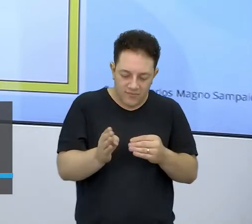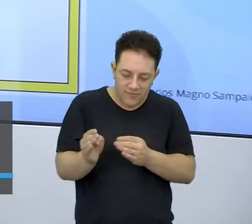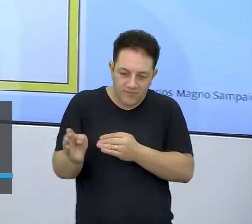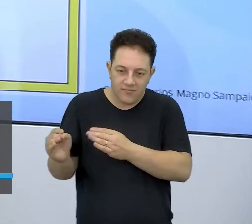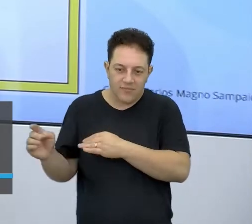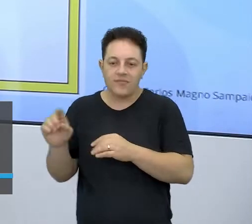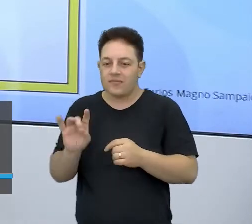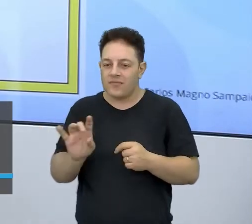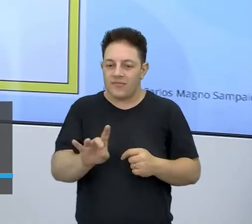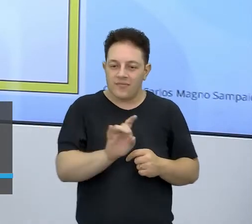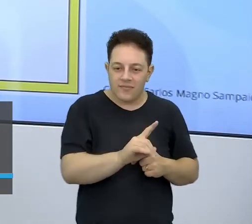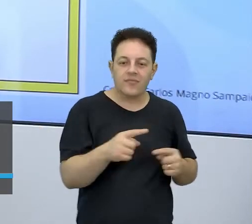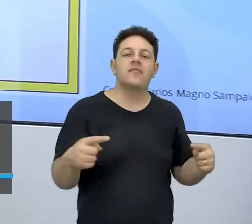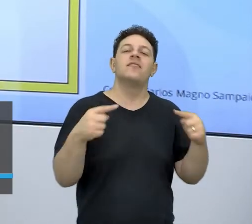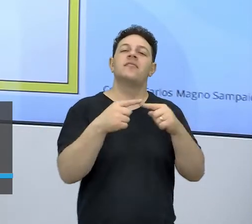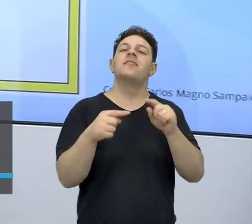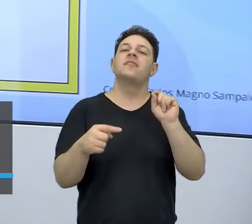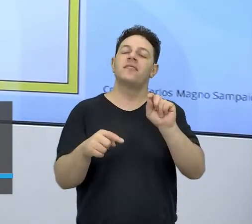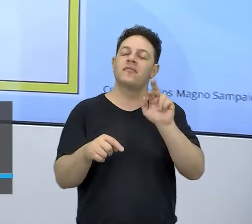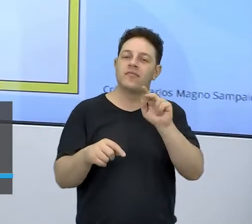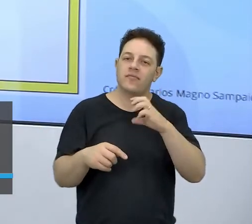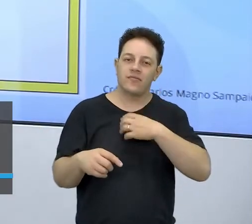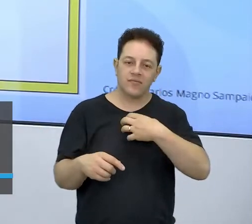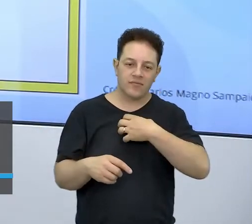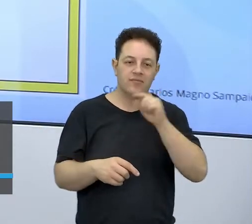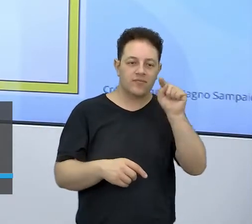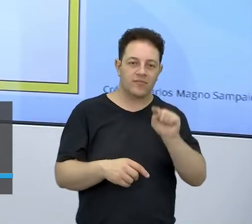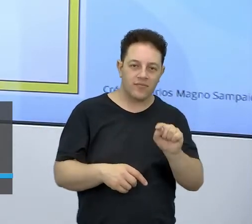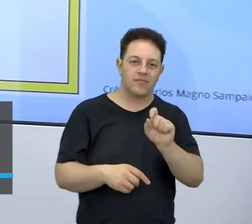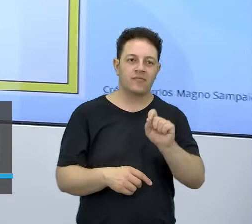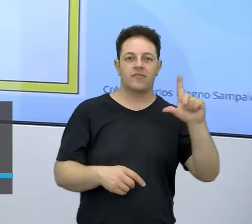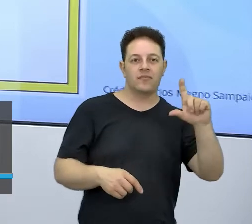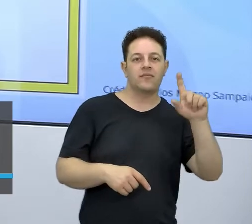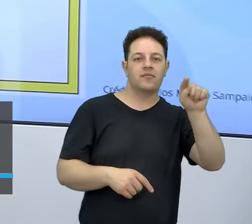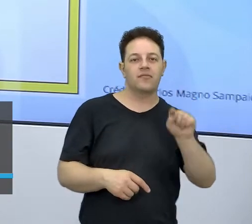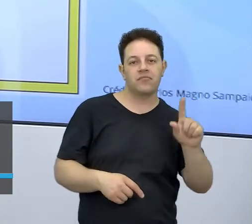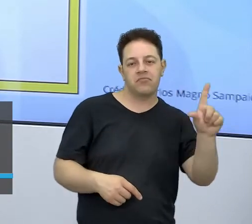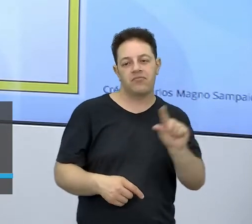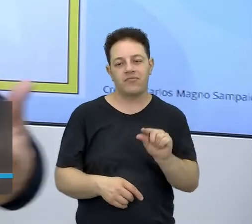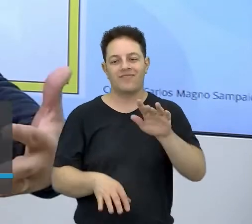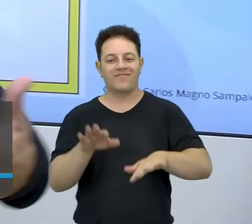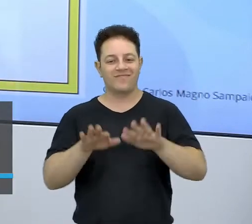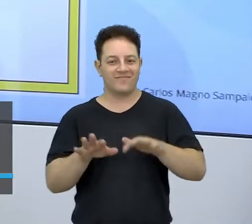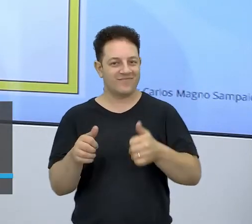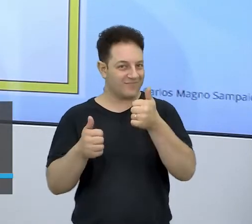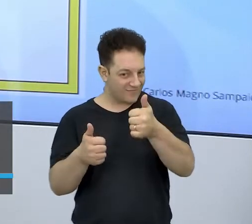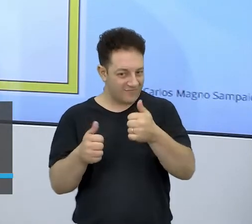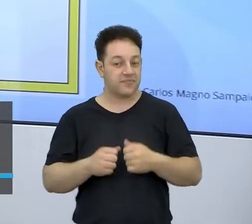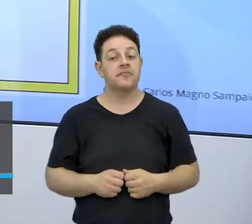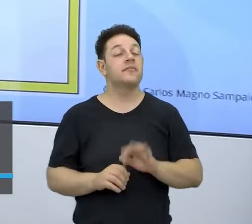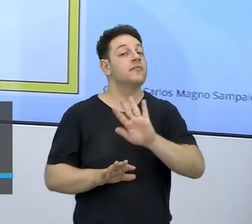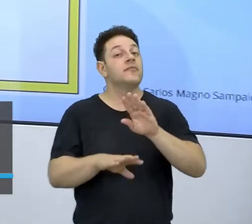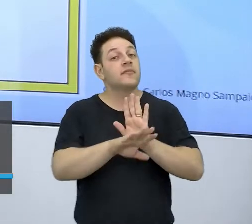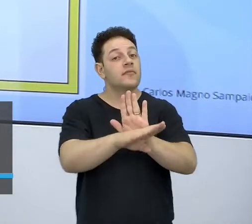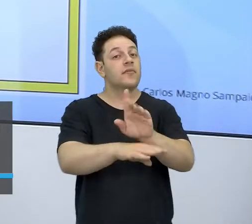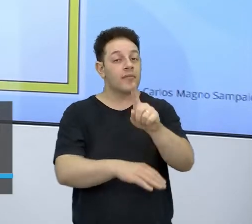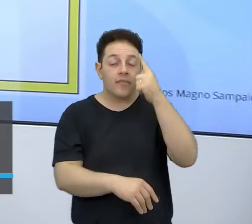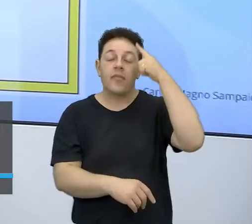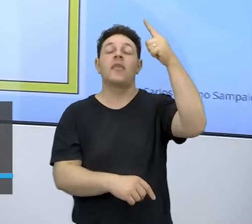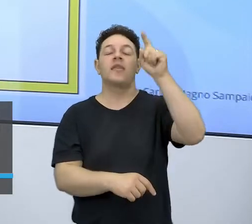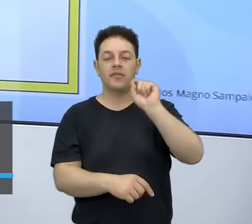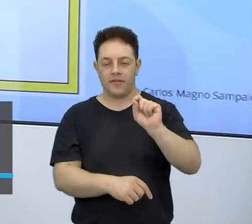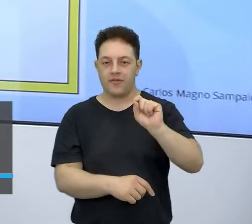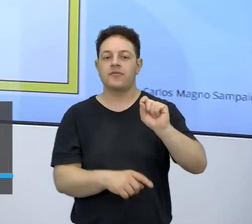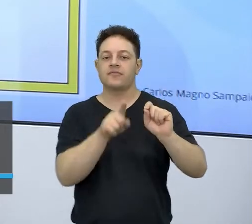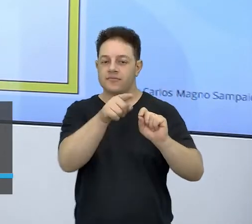papelzinho correspondia também a uma proporção do que eu queria representar. Tá certo? Só para lembrar aí da união,